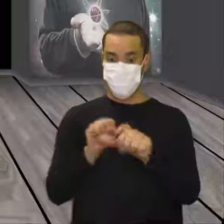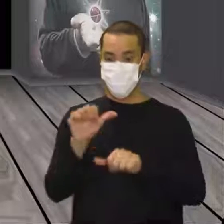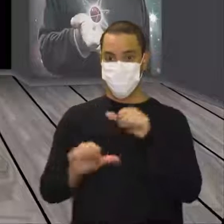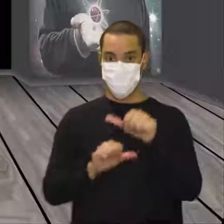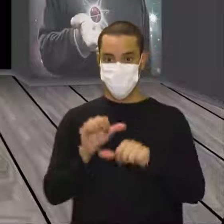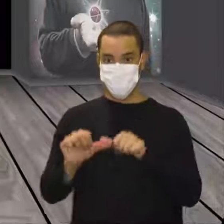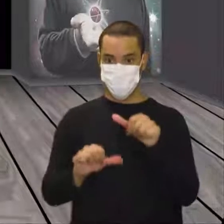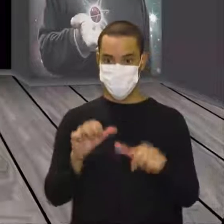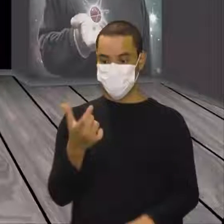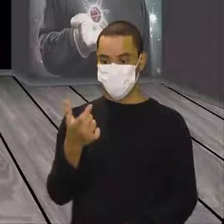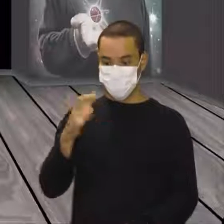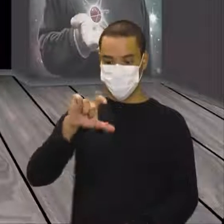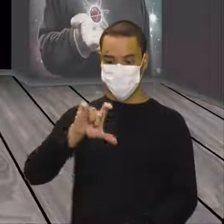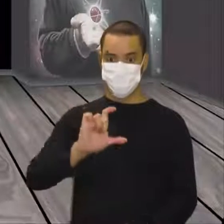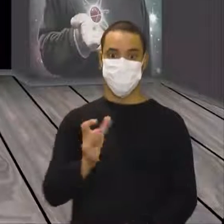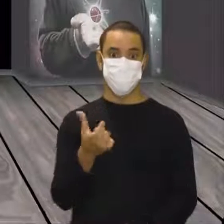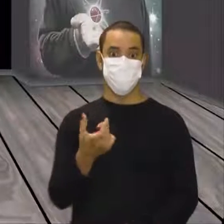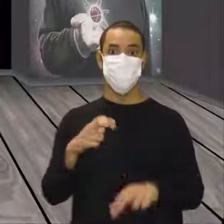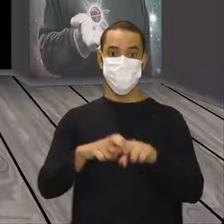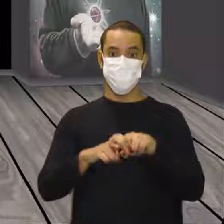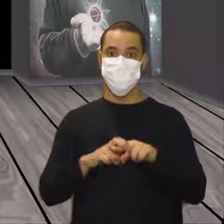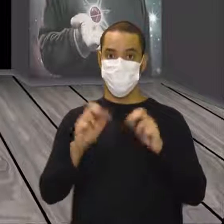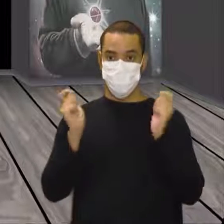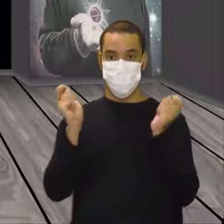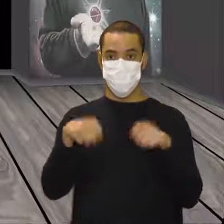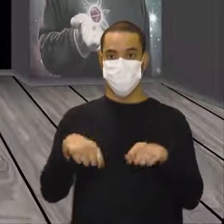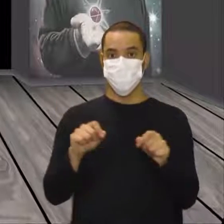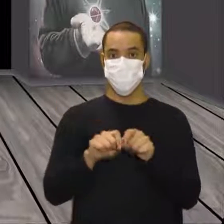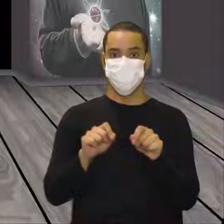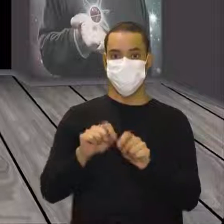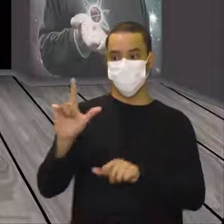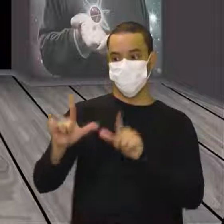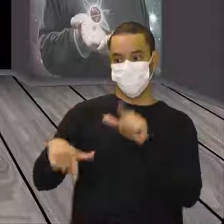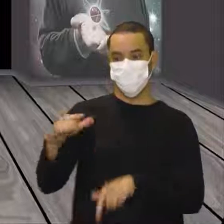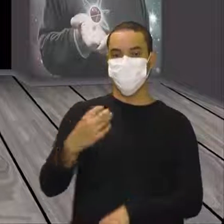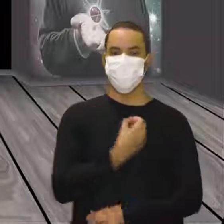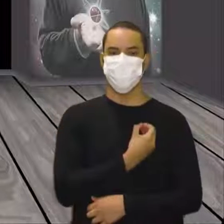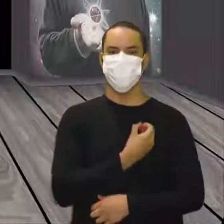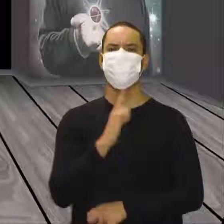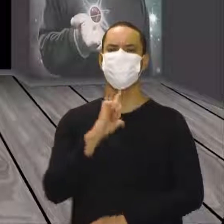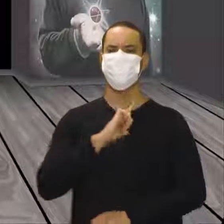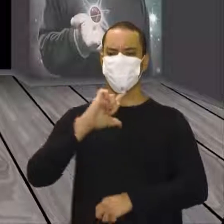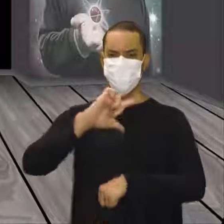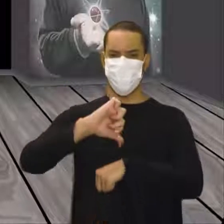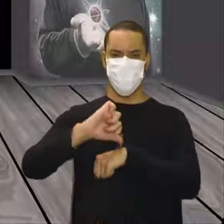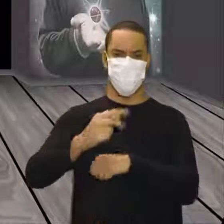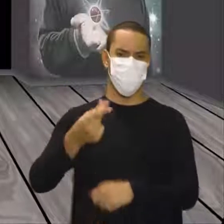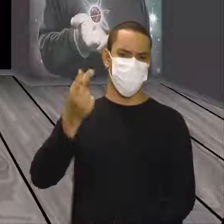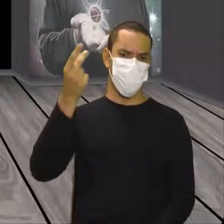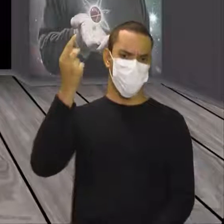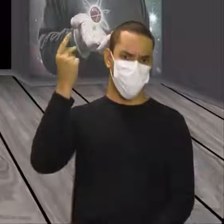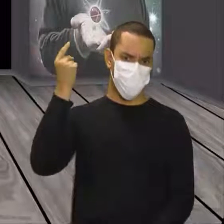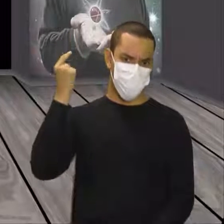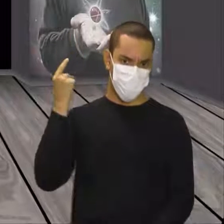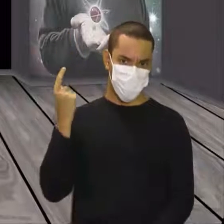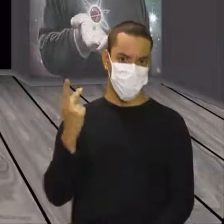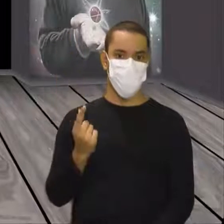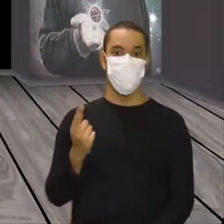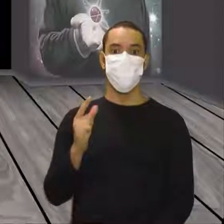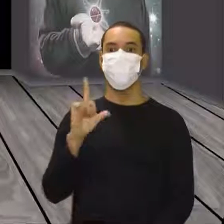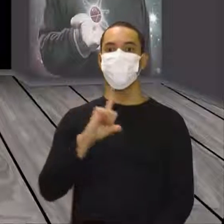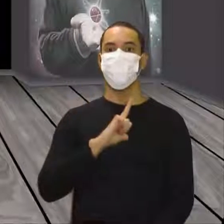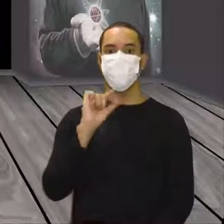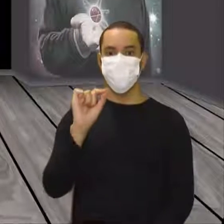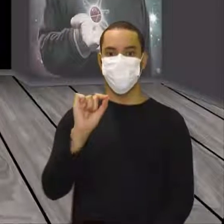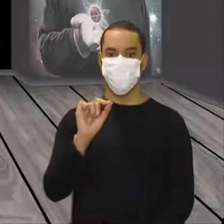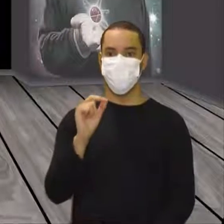posição, então você pode fazer letras e números. Então, tem relógio bem antigo que ele girava umas plaquinhas, né? Ele era elétrico e ia